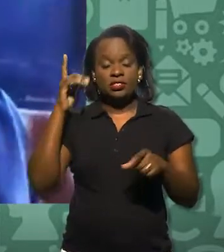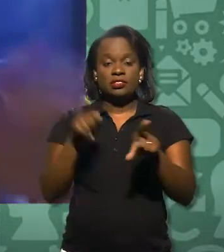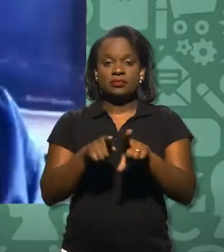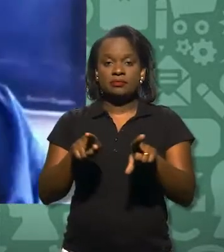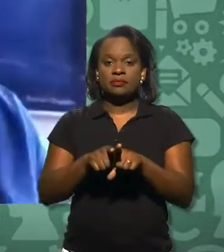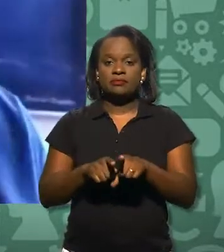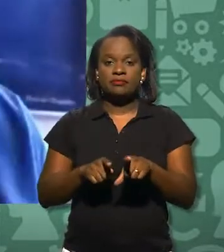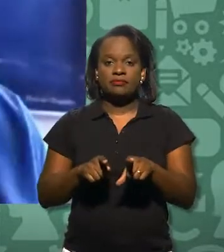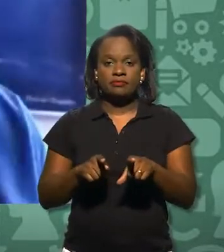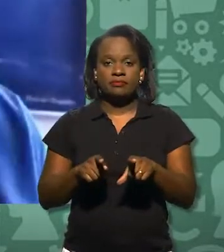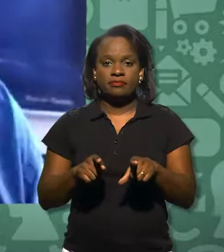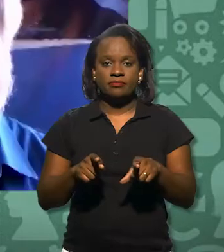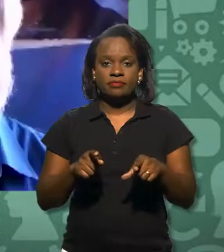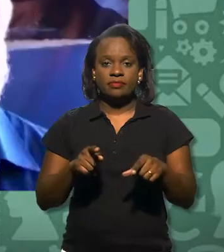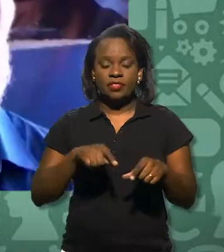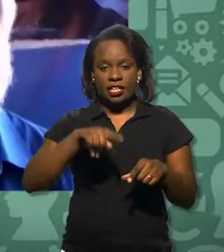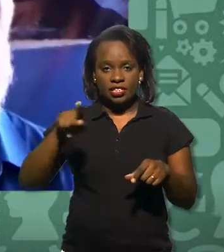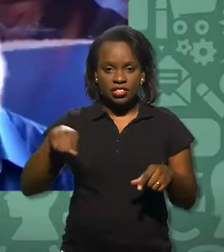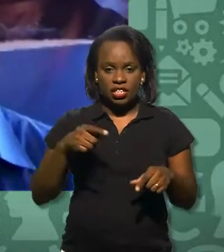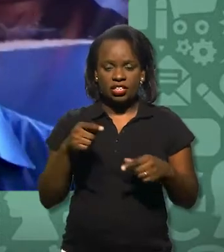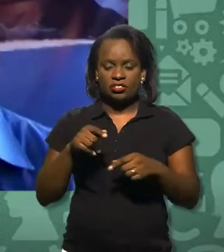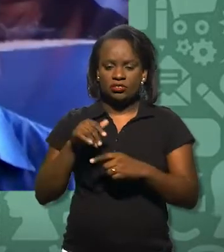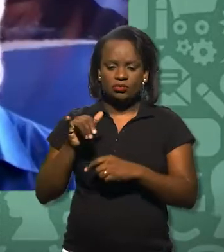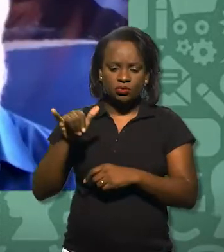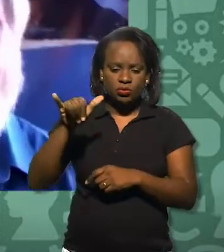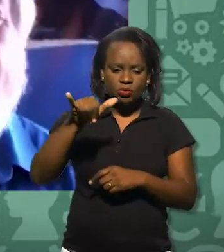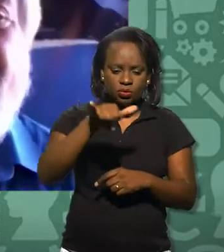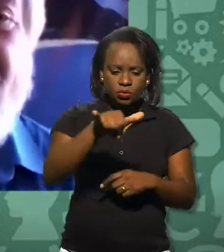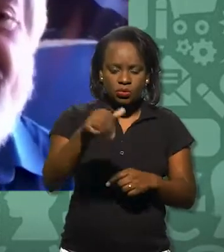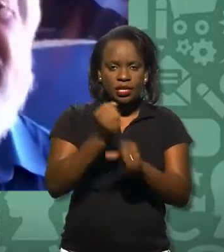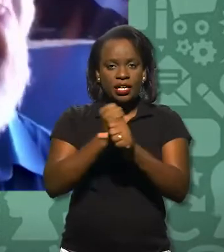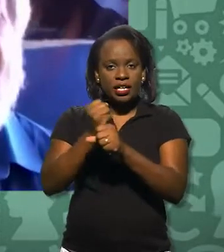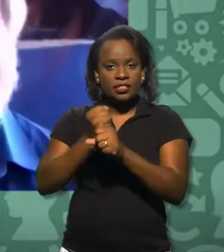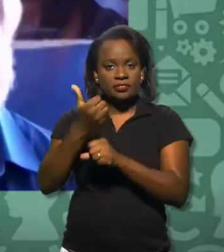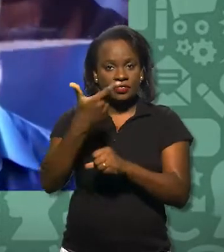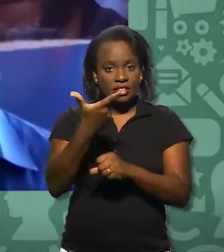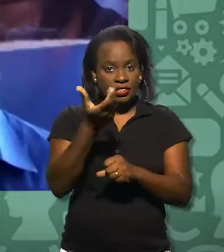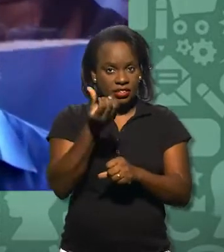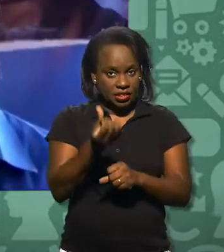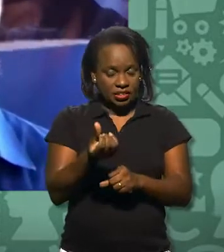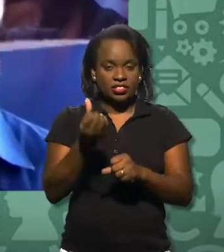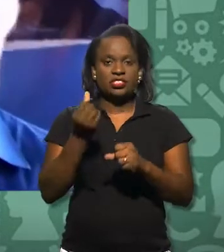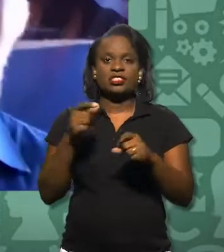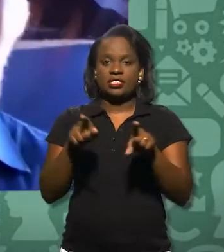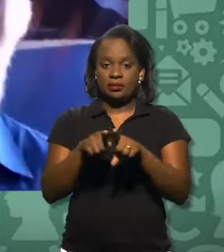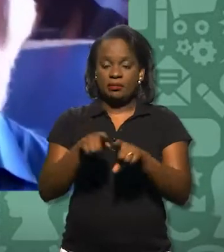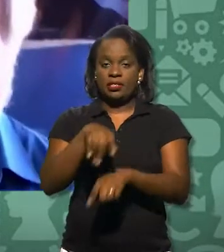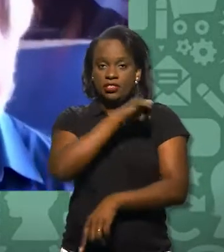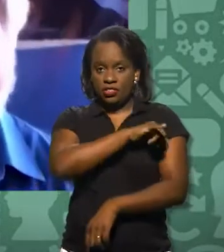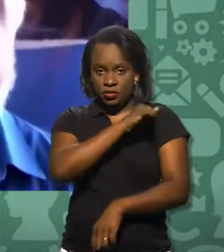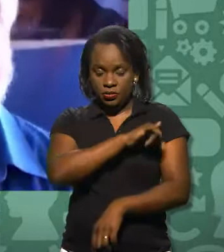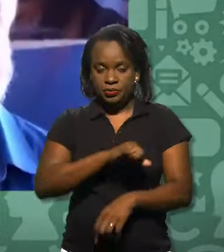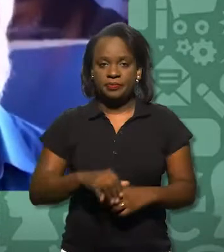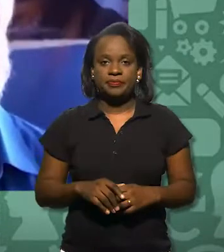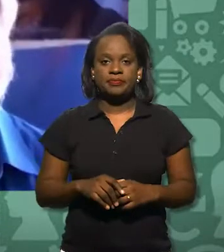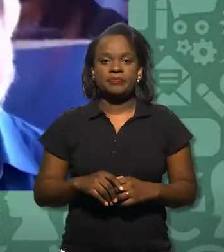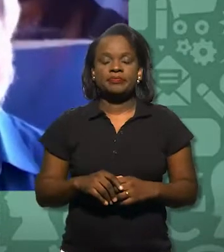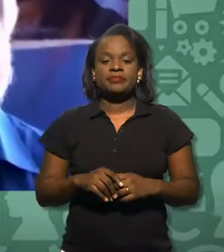acho, até como que a gente sobrevoa isso há 26 anos, inclusive o Rio de